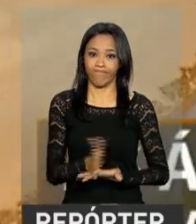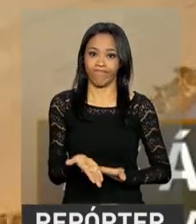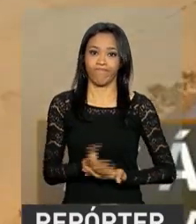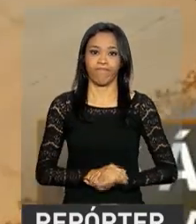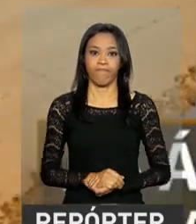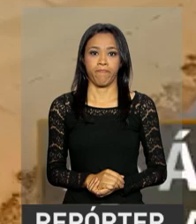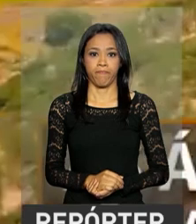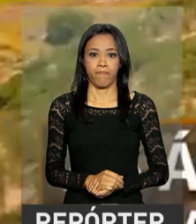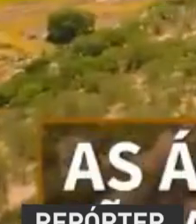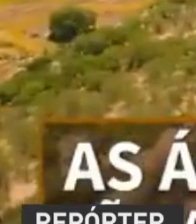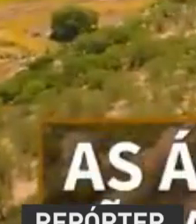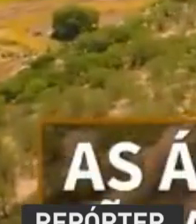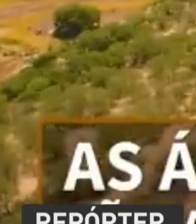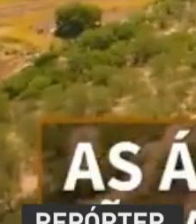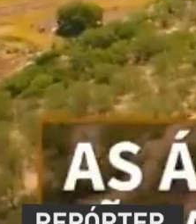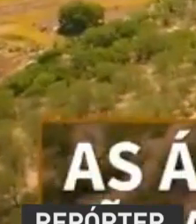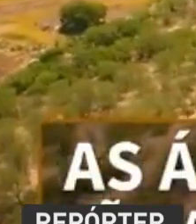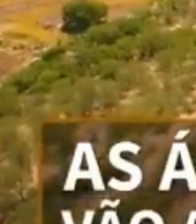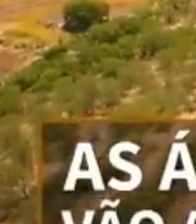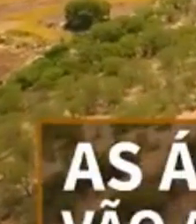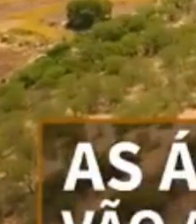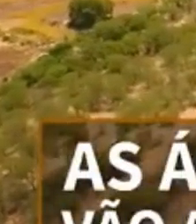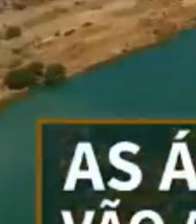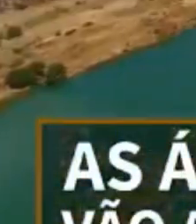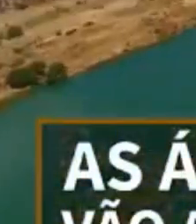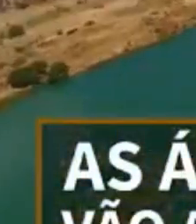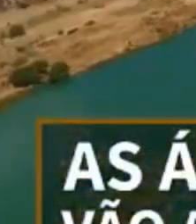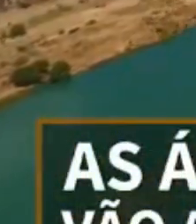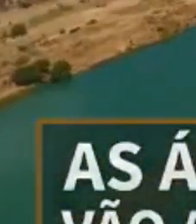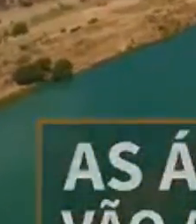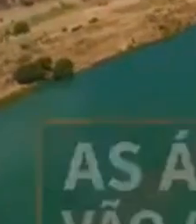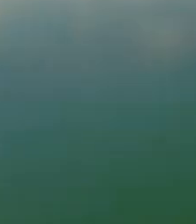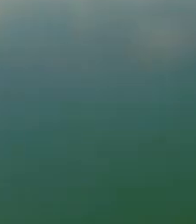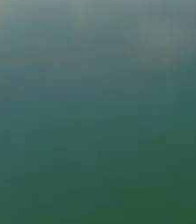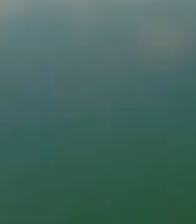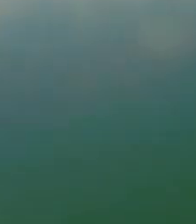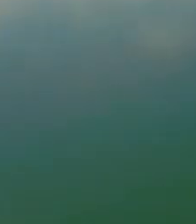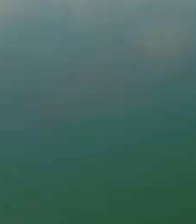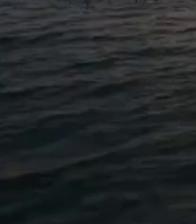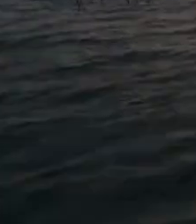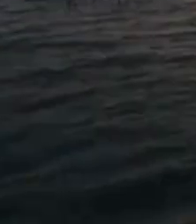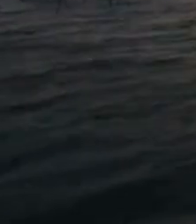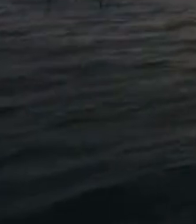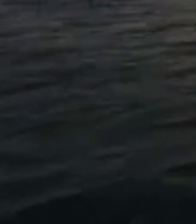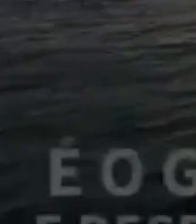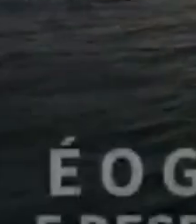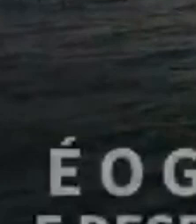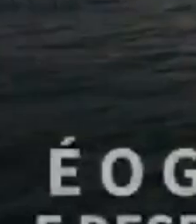Música.